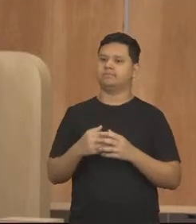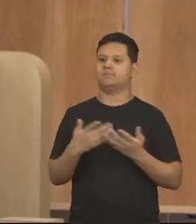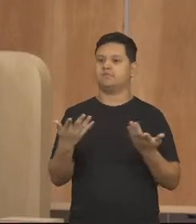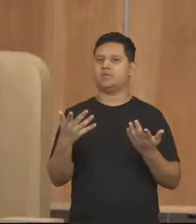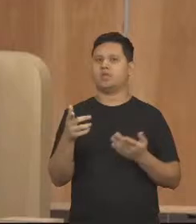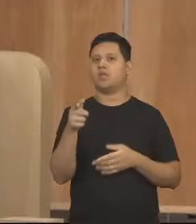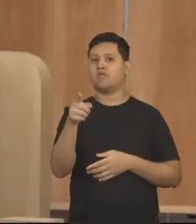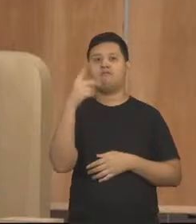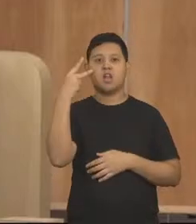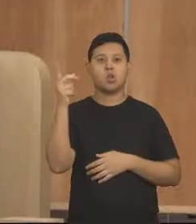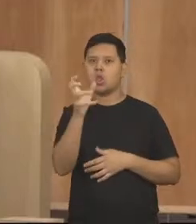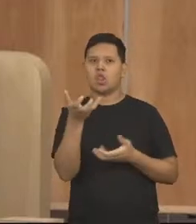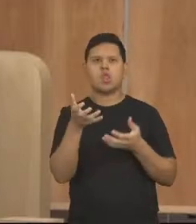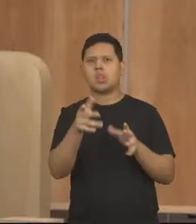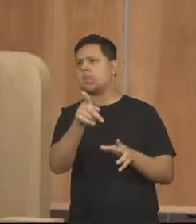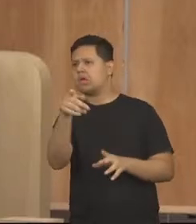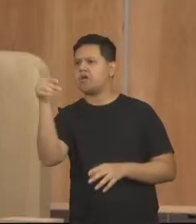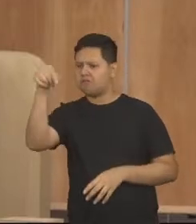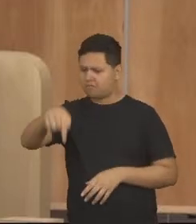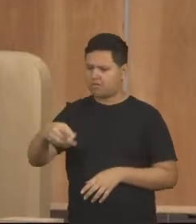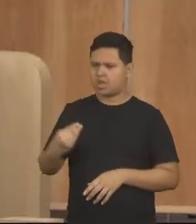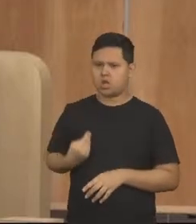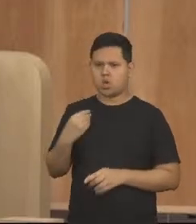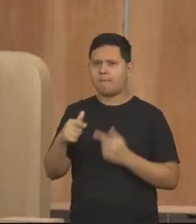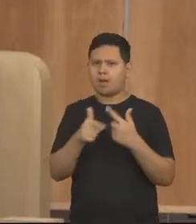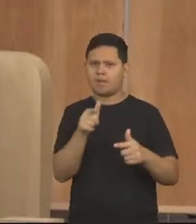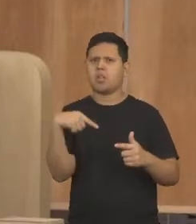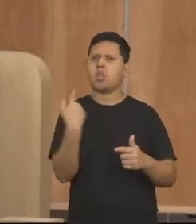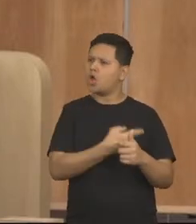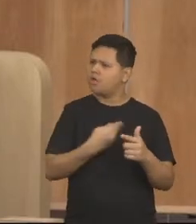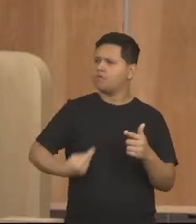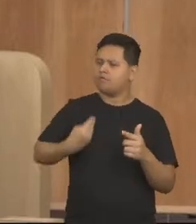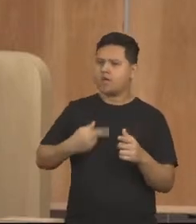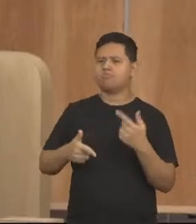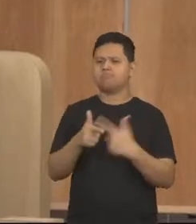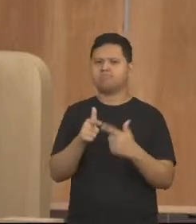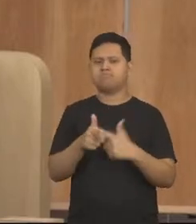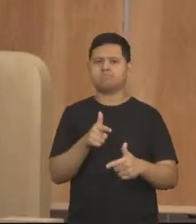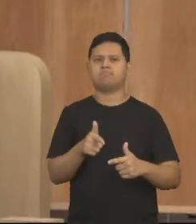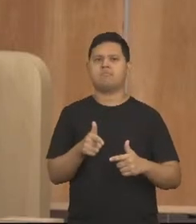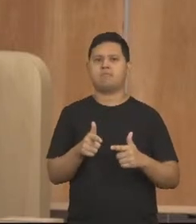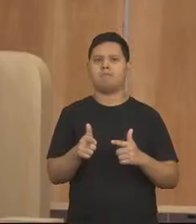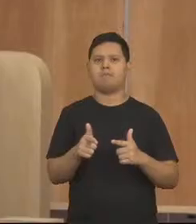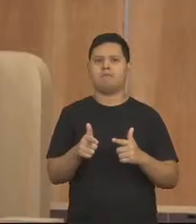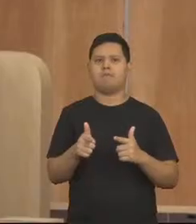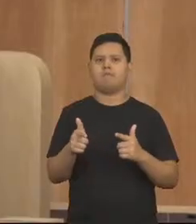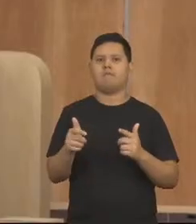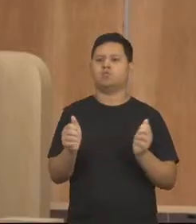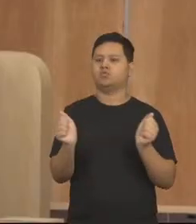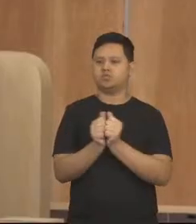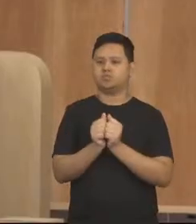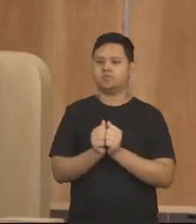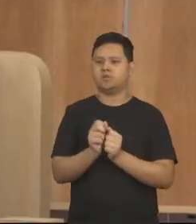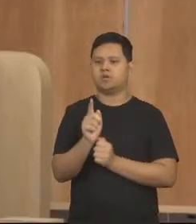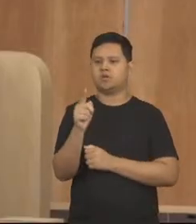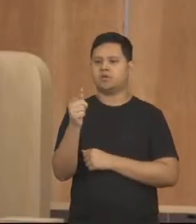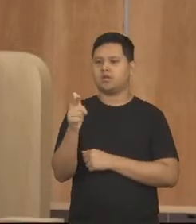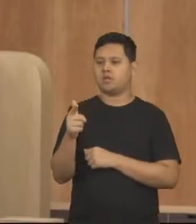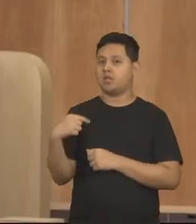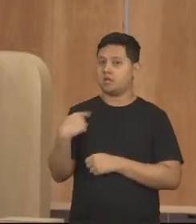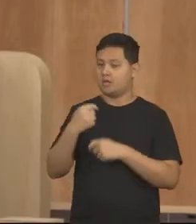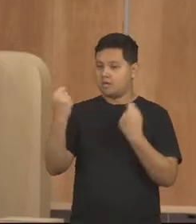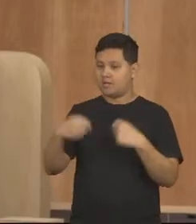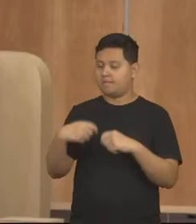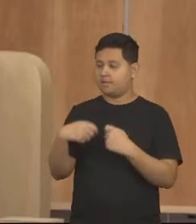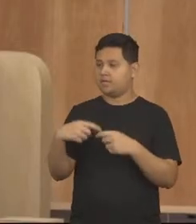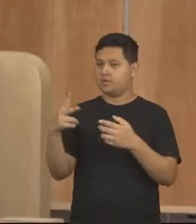não quer conviver com problemas está no lugar errado. Aqui nós convivemos com problemas, ponto final. Nós temos que buscar